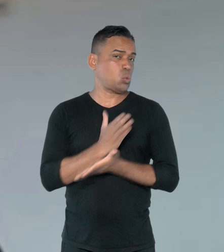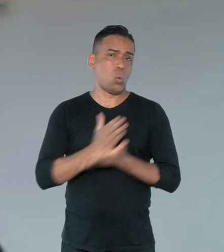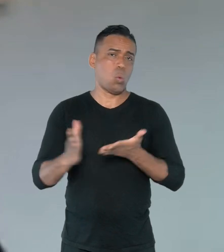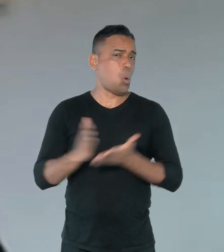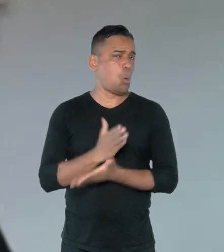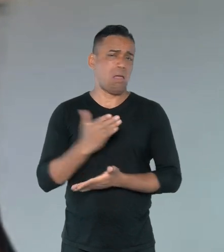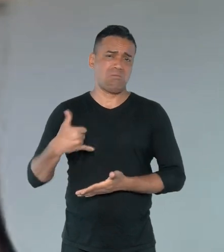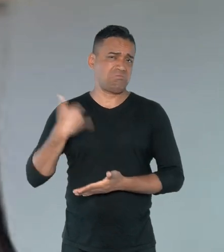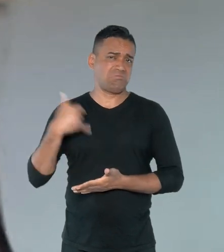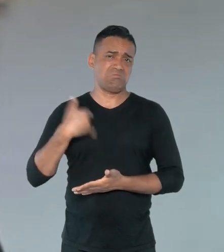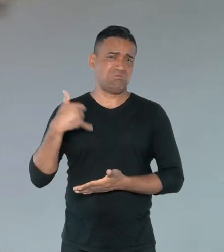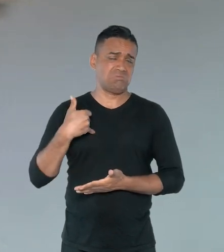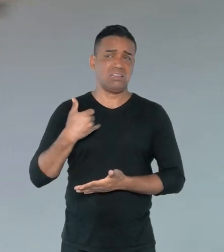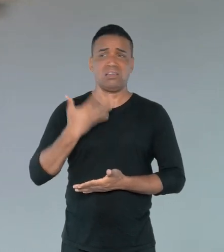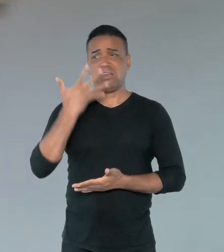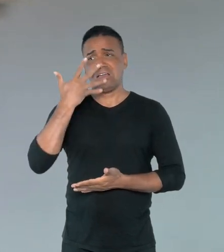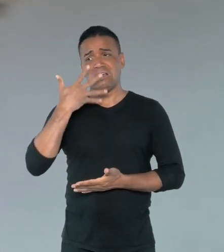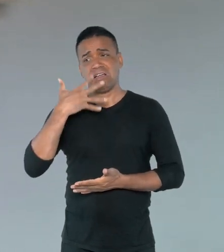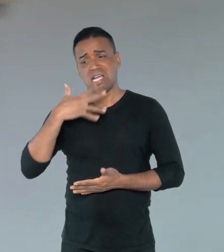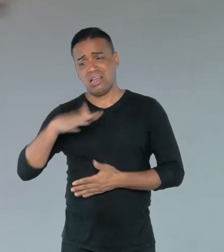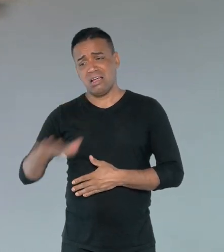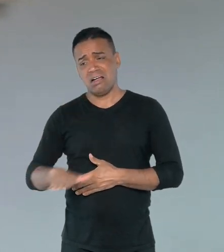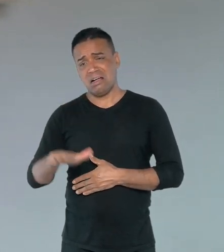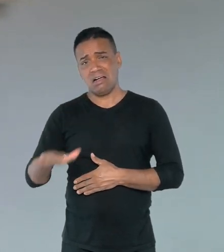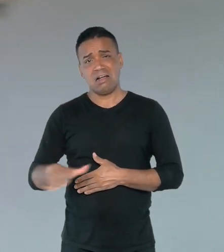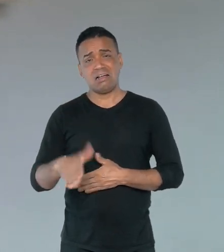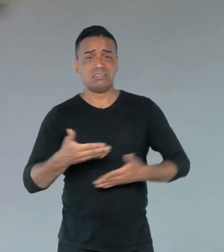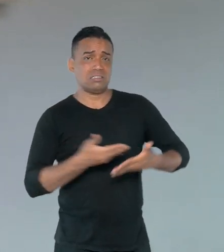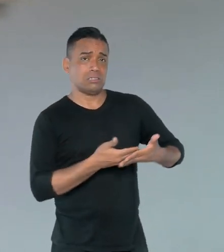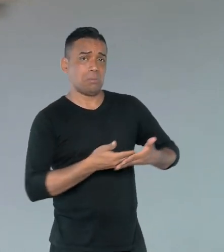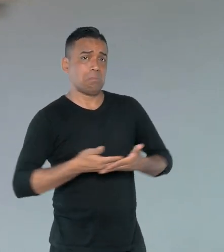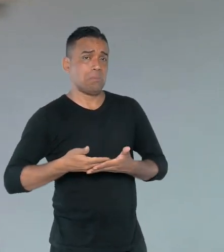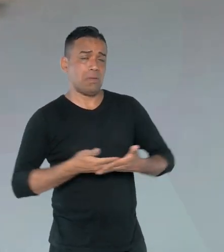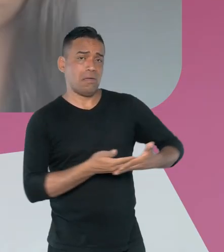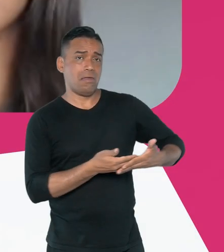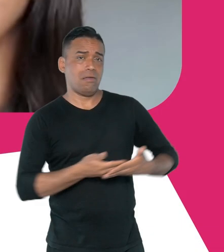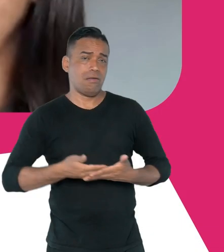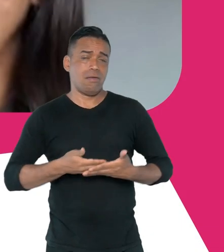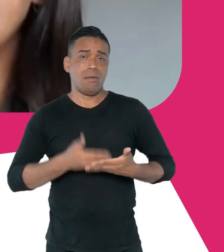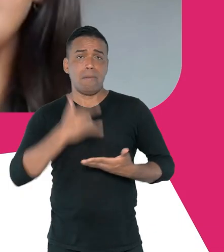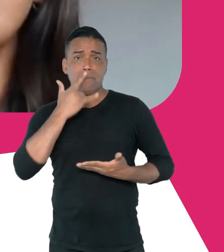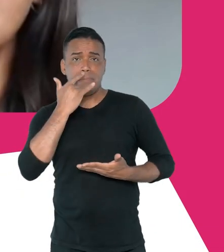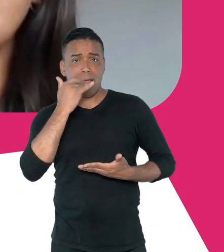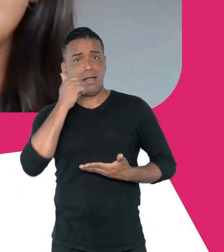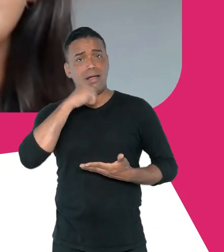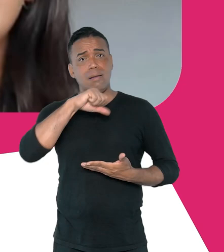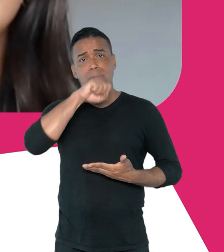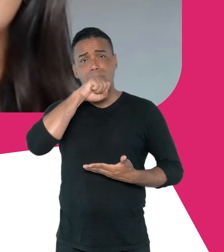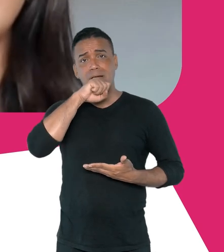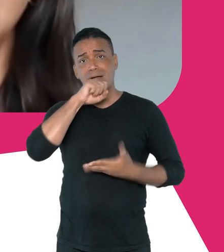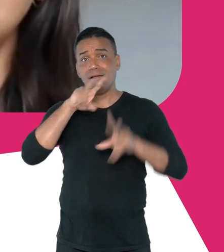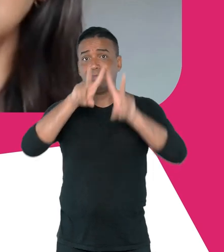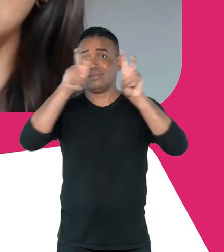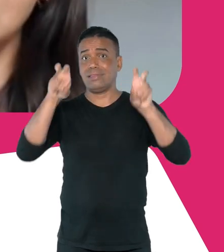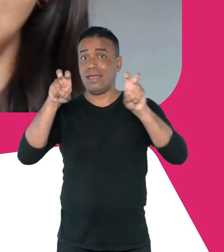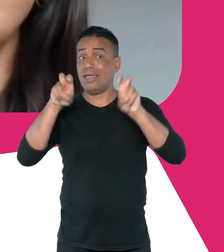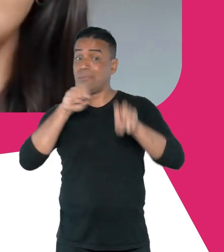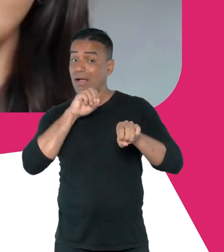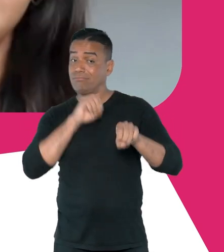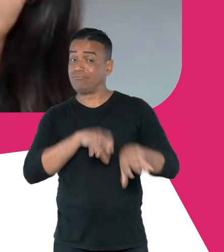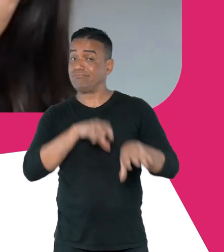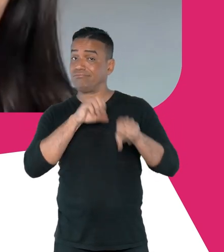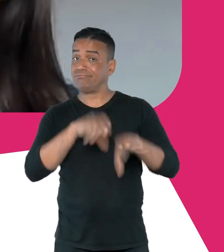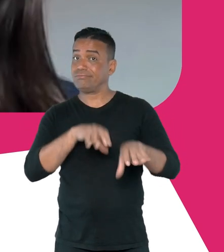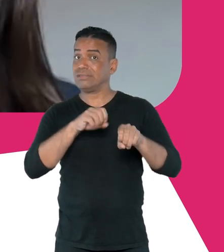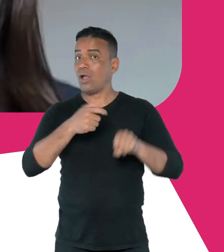idade, assim, tanto crianças que são ainda bebezinhas, para que os pais já comecem a introduzir essa educação,